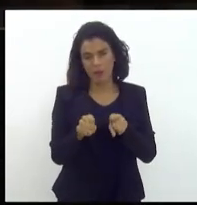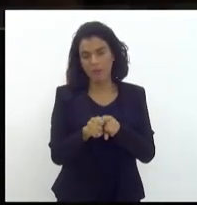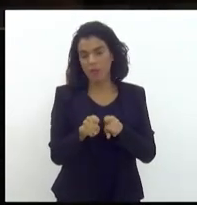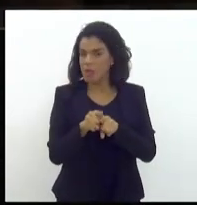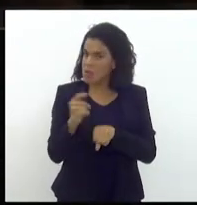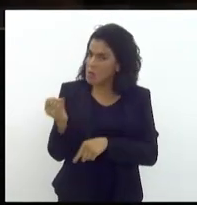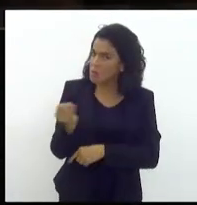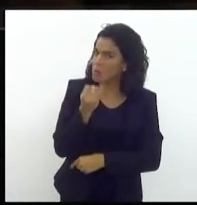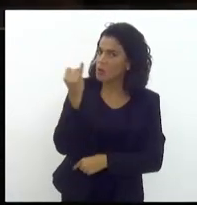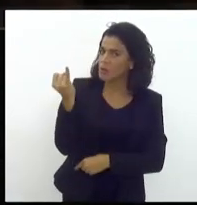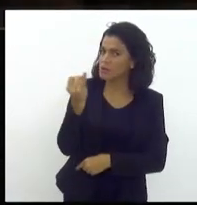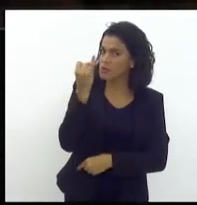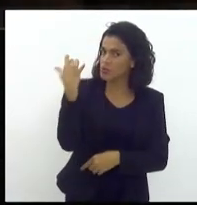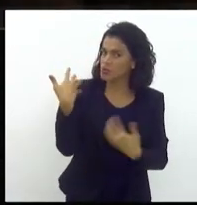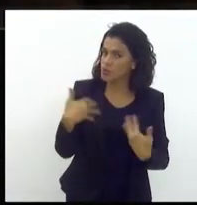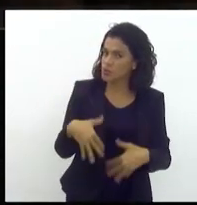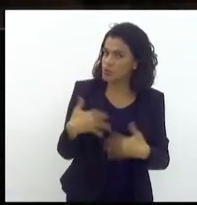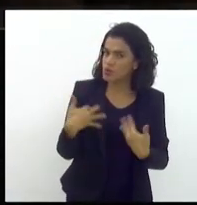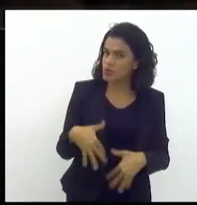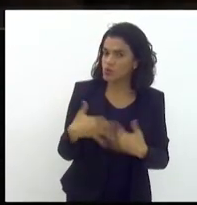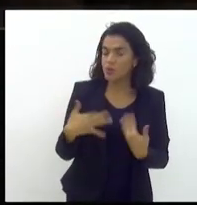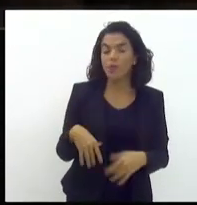importantíssimo porque